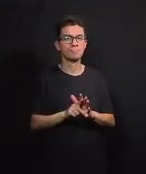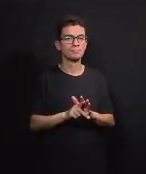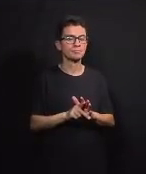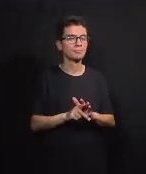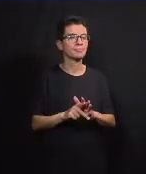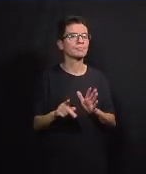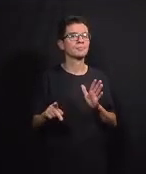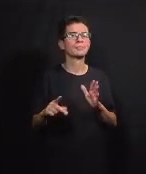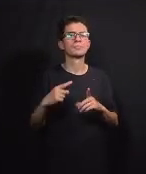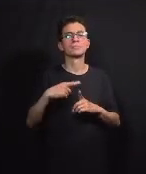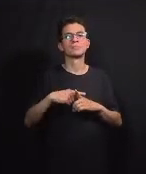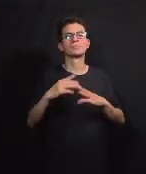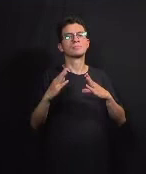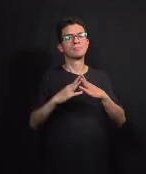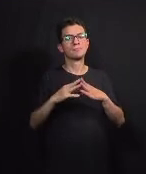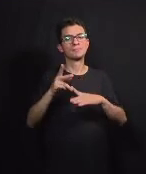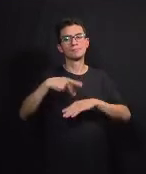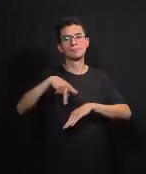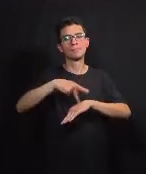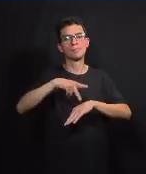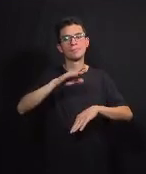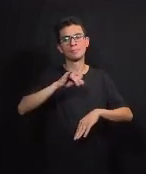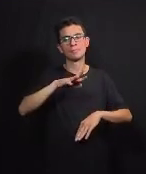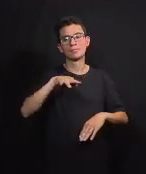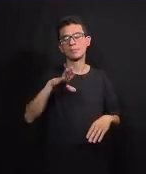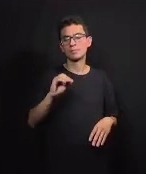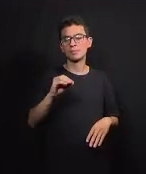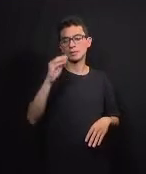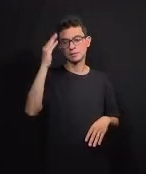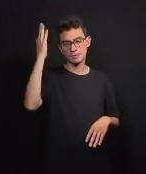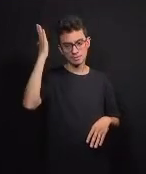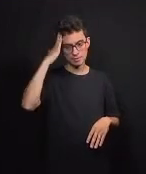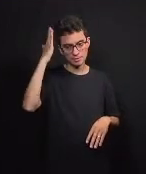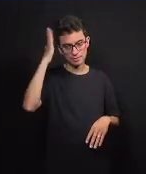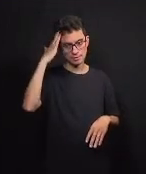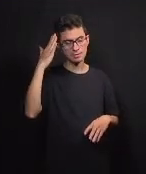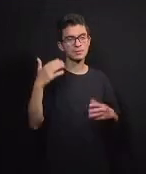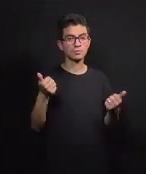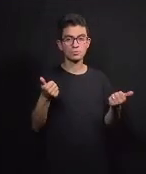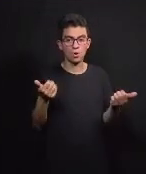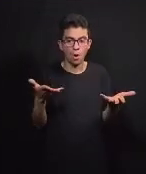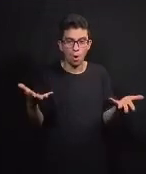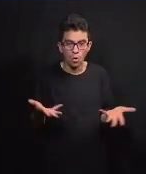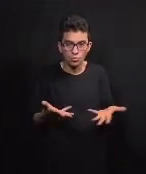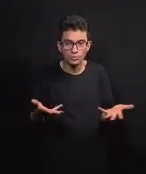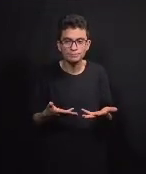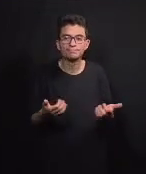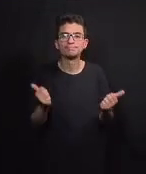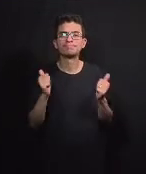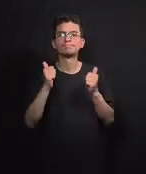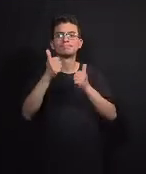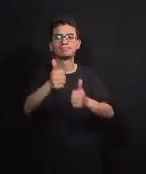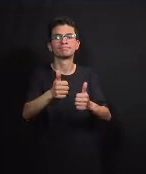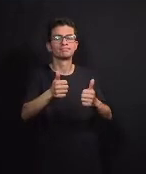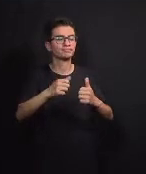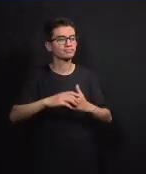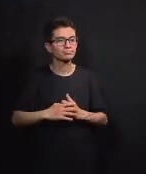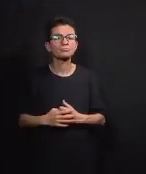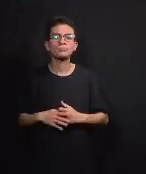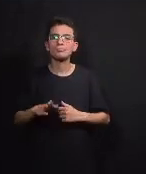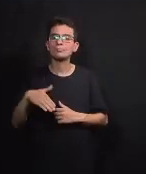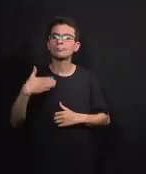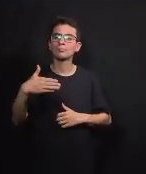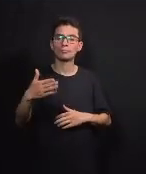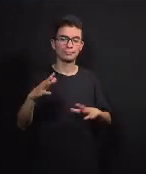religioso islâmico, caso típico do Egito. Bom, nisso